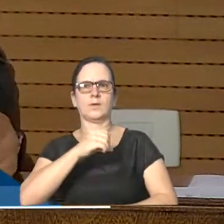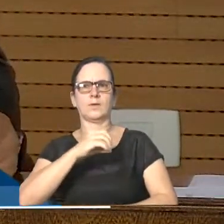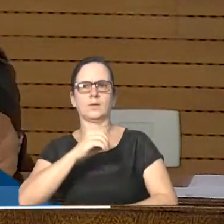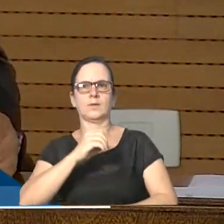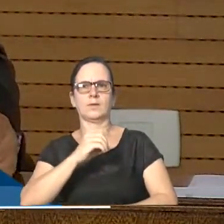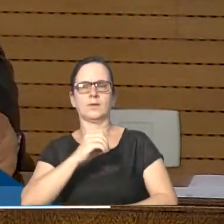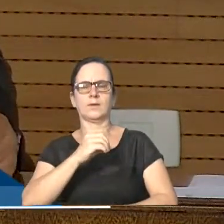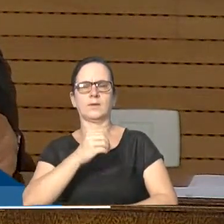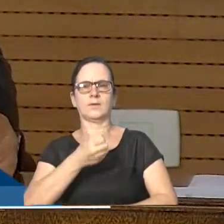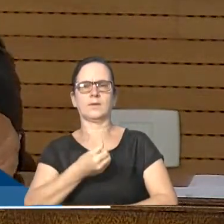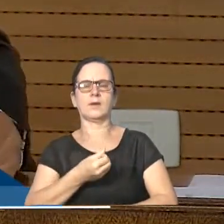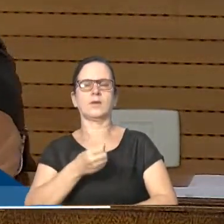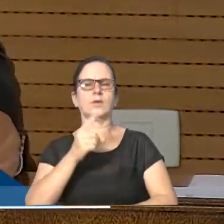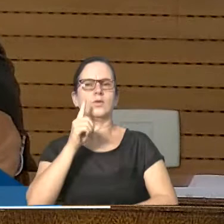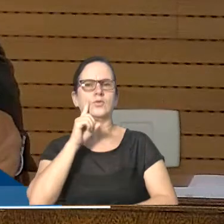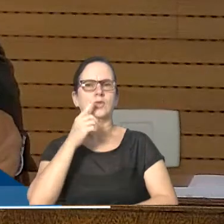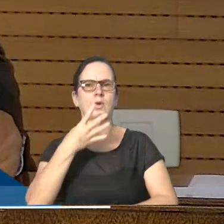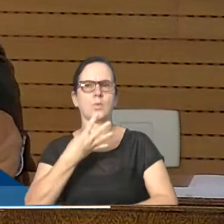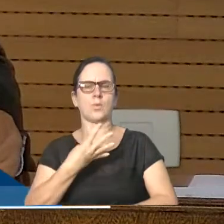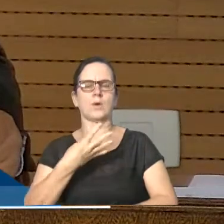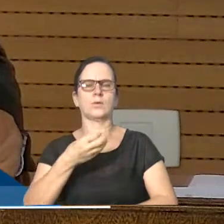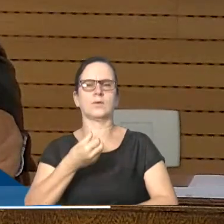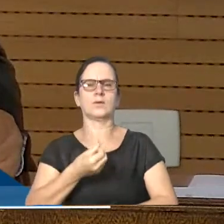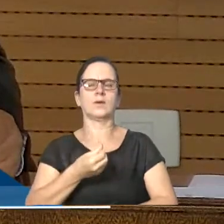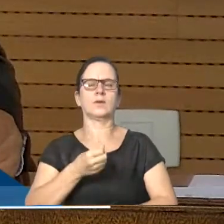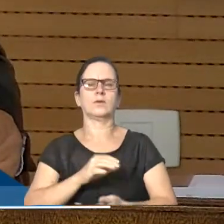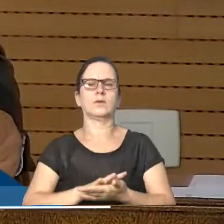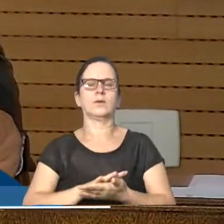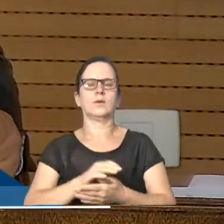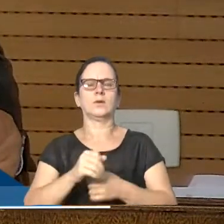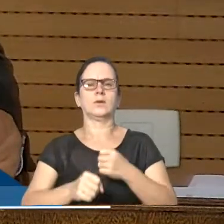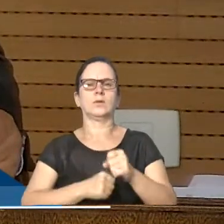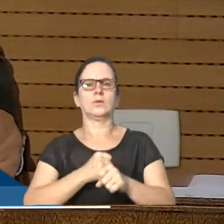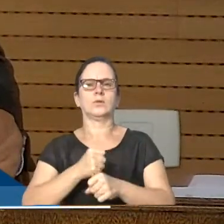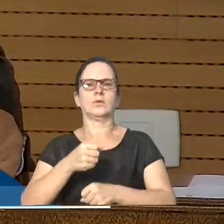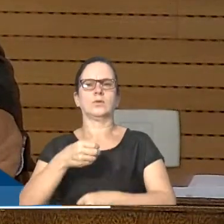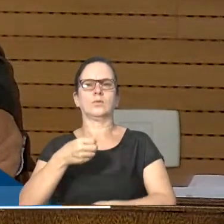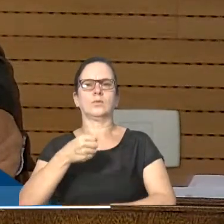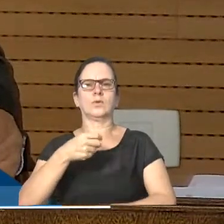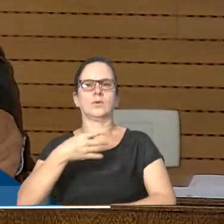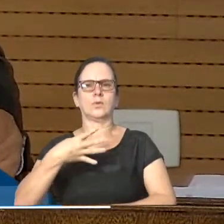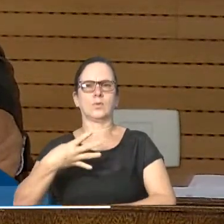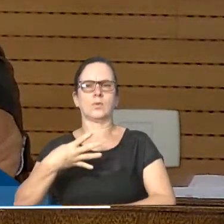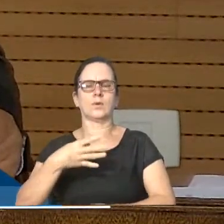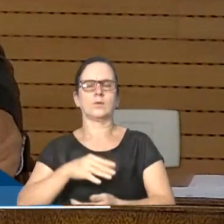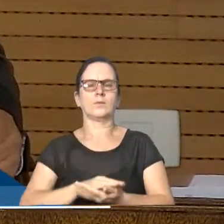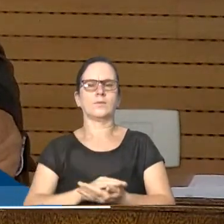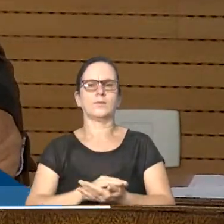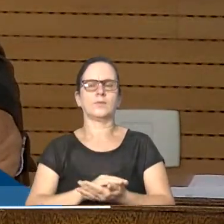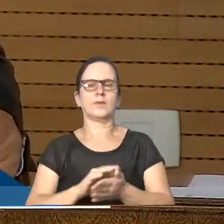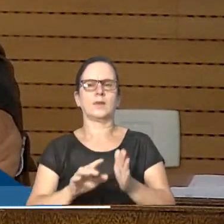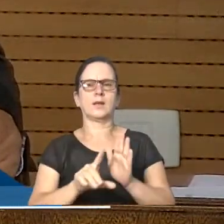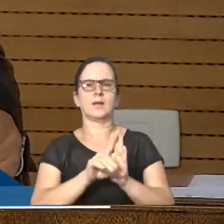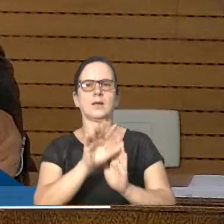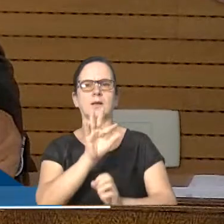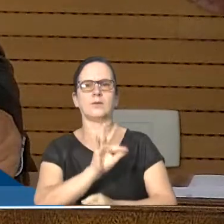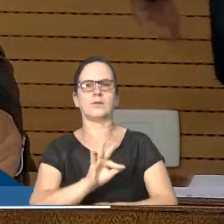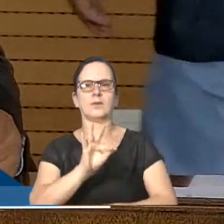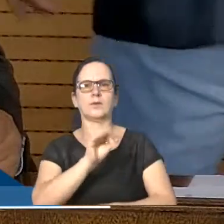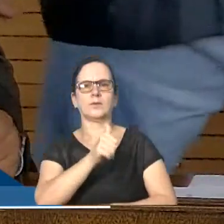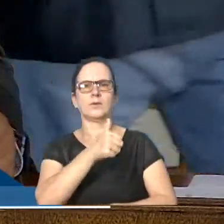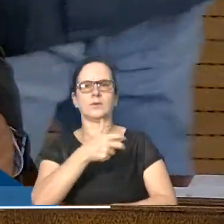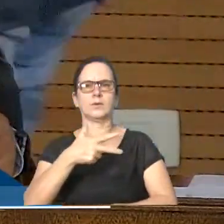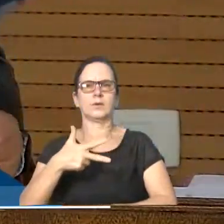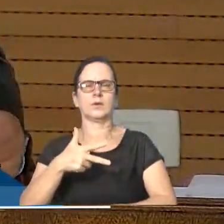8.906, de 4 de julho de 1994, no artigo 85, inciso 19 da Lei Federal número 13.105,